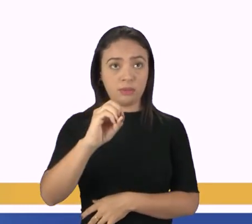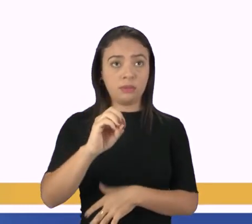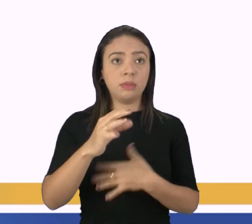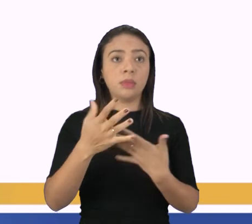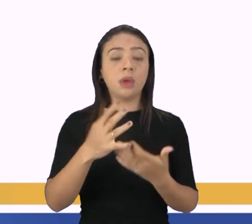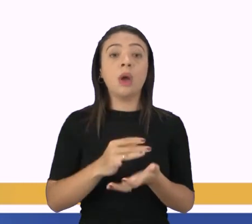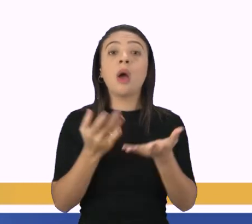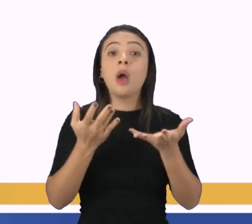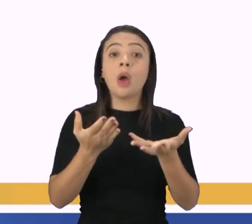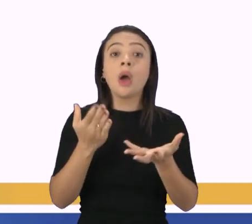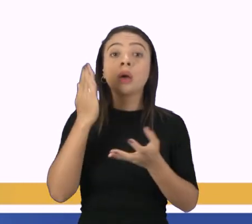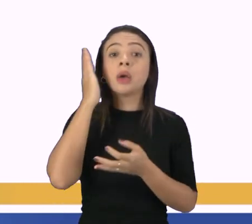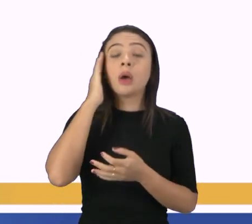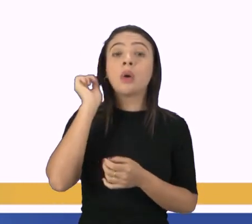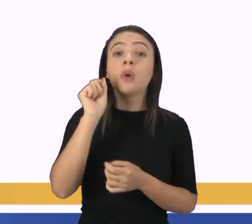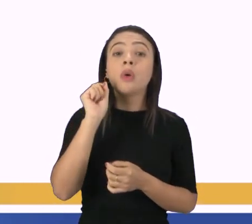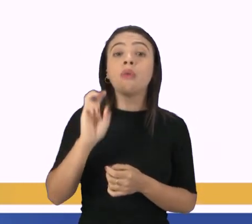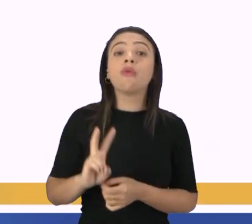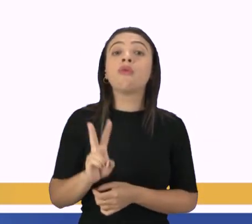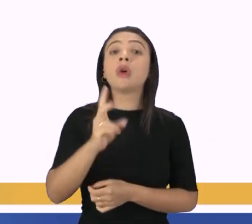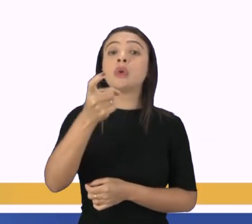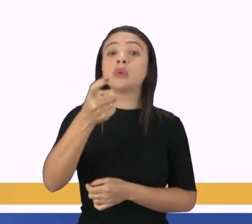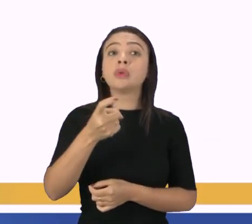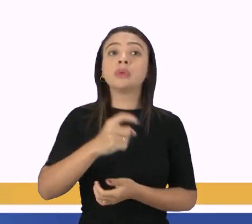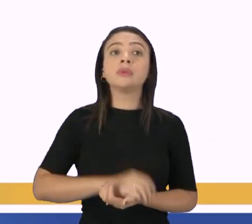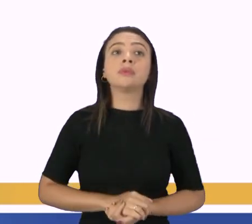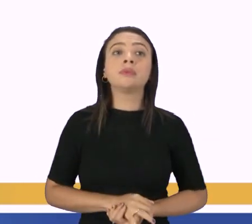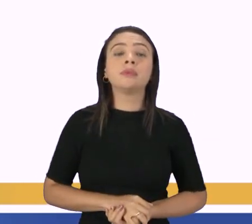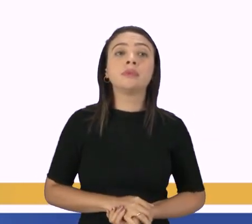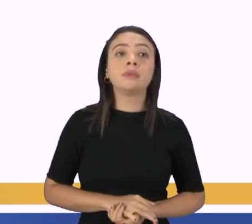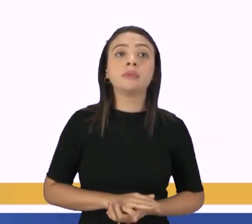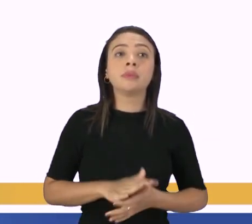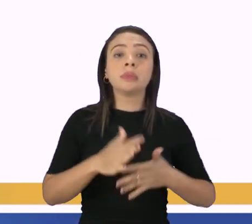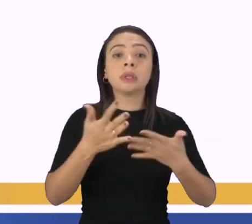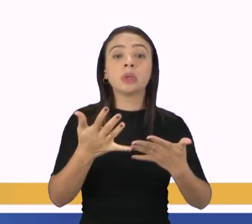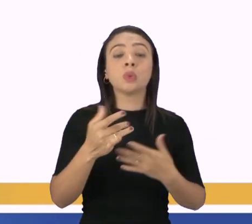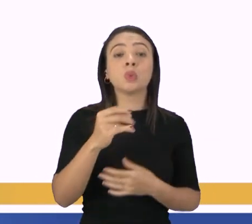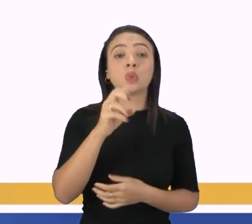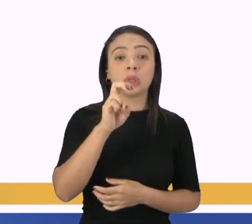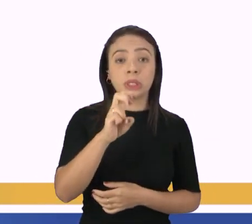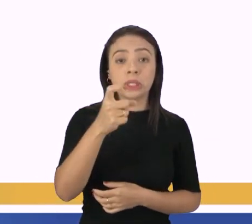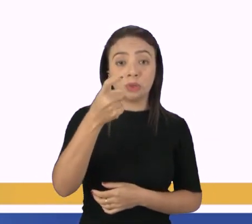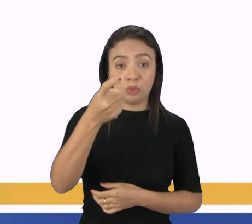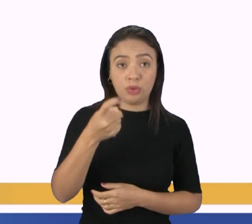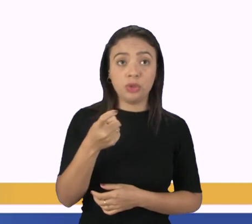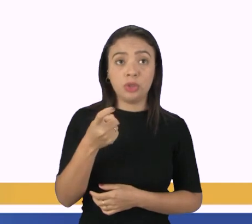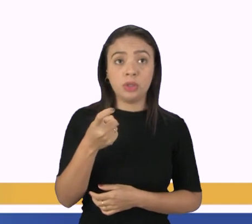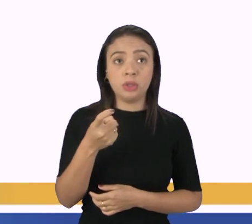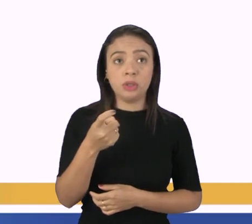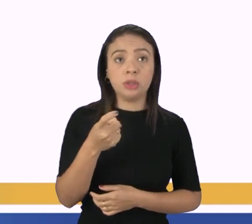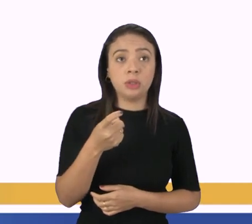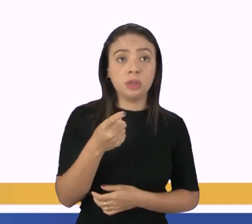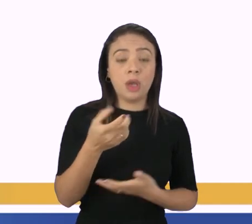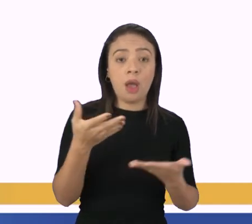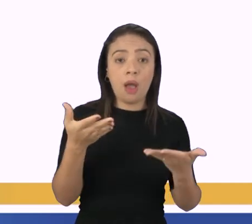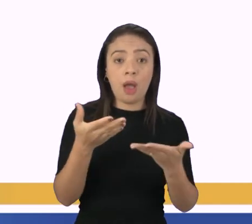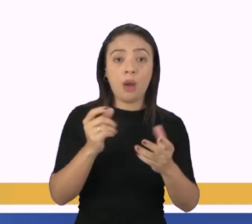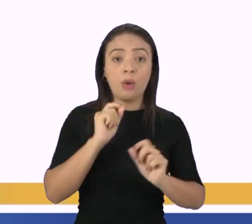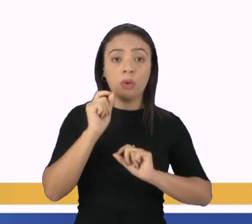o valor do x. Então, o que eu vou fazer? Esse 5, que está multiplicando x,